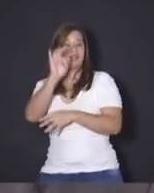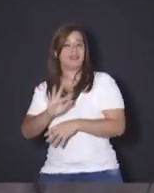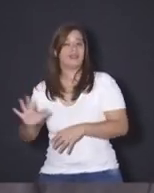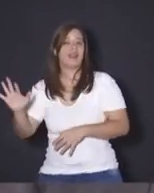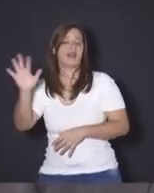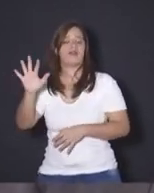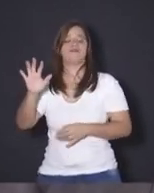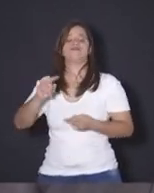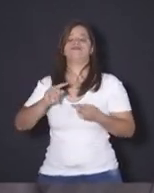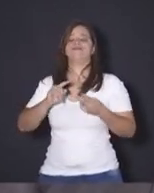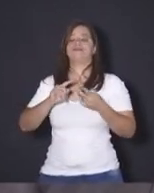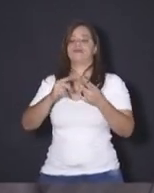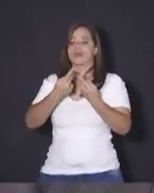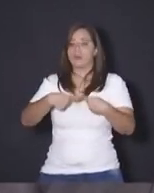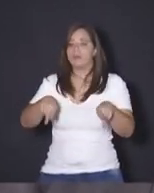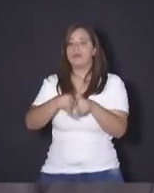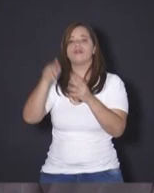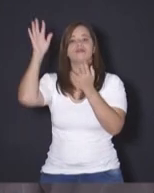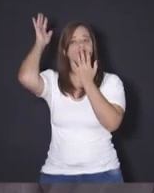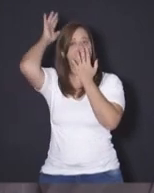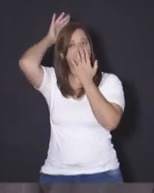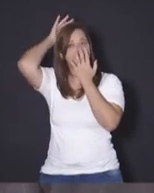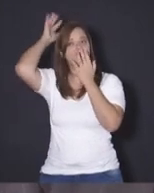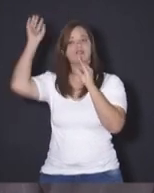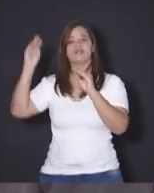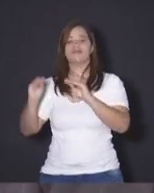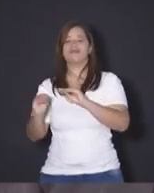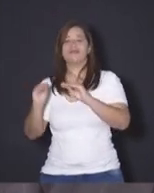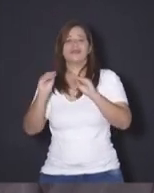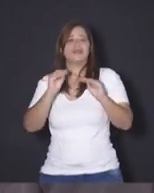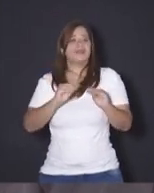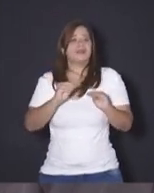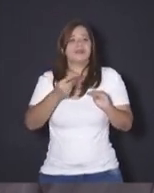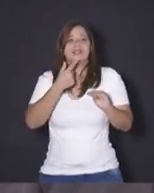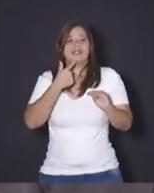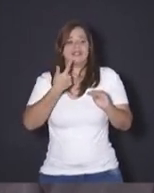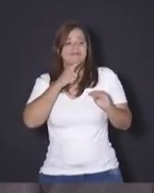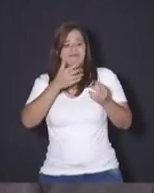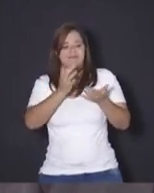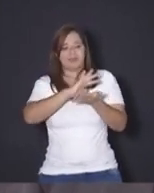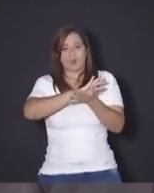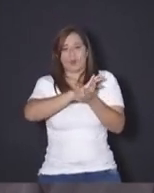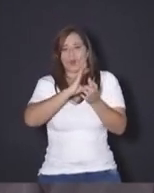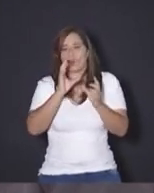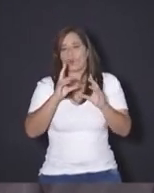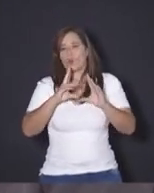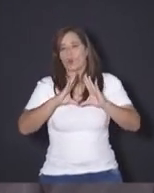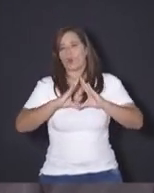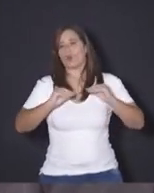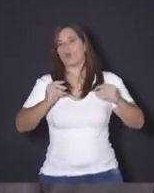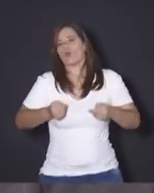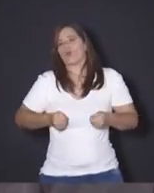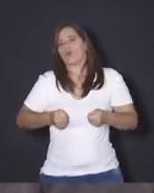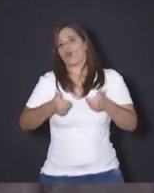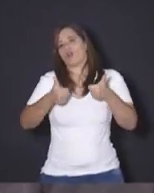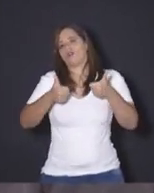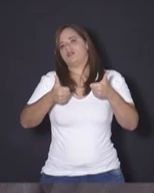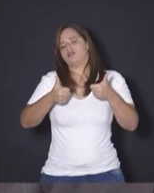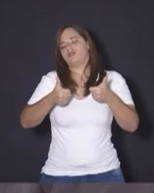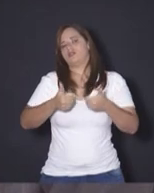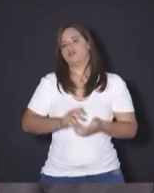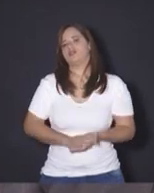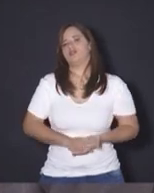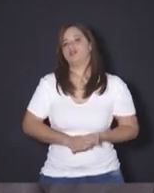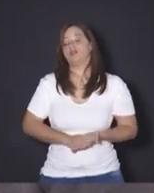genocídio dos povos indígenas que fora praticamente elimina completo quase totalmente terminadas